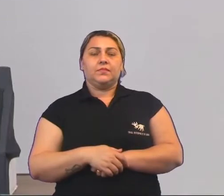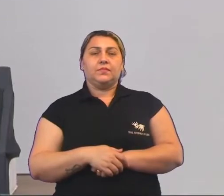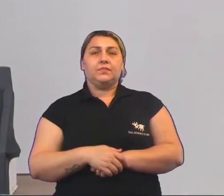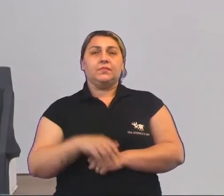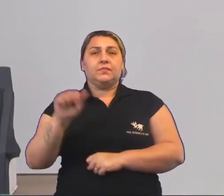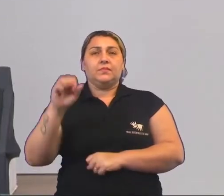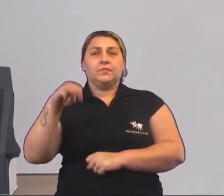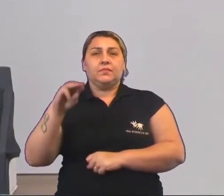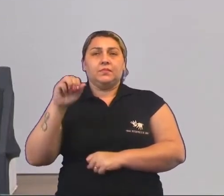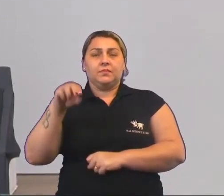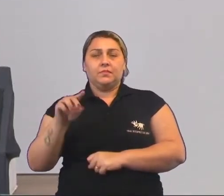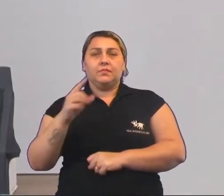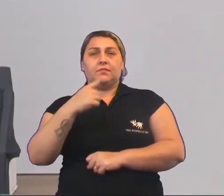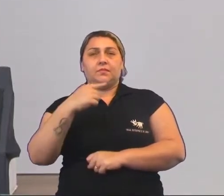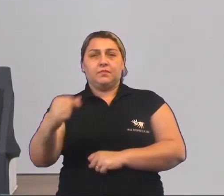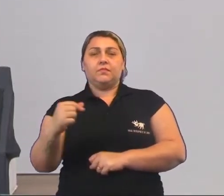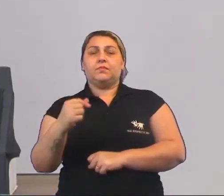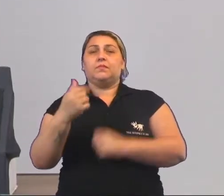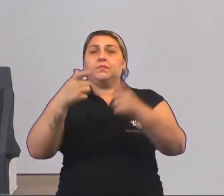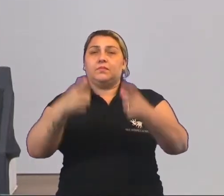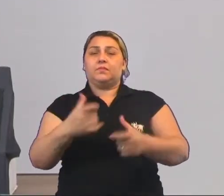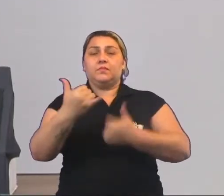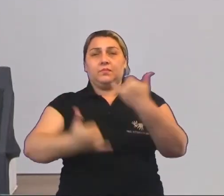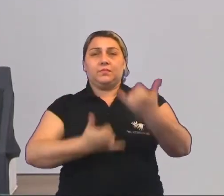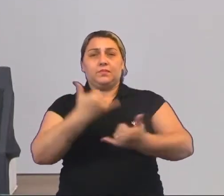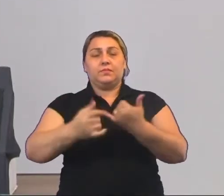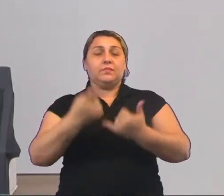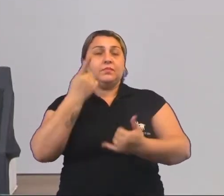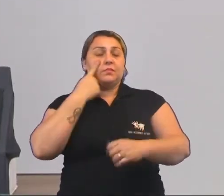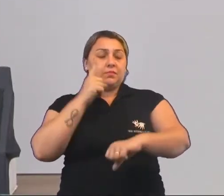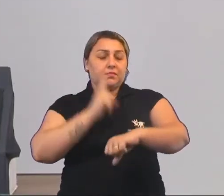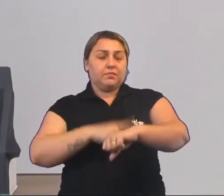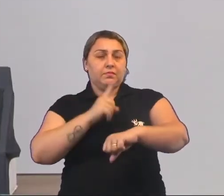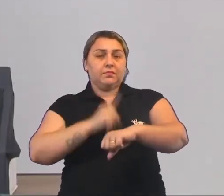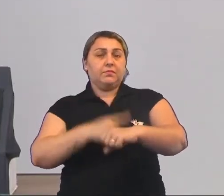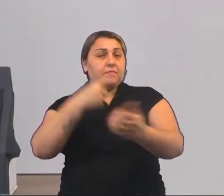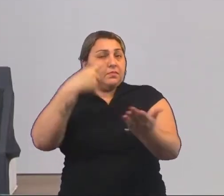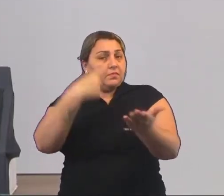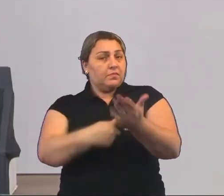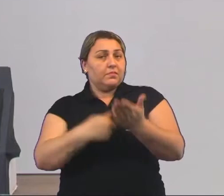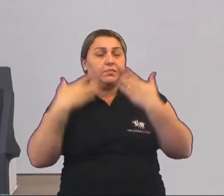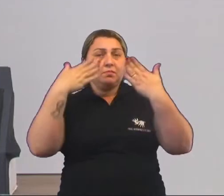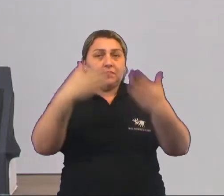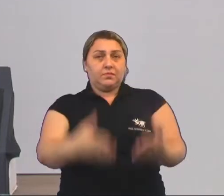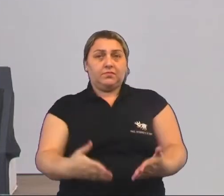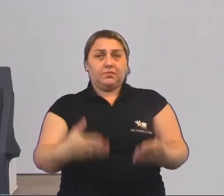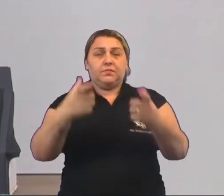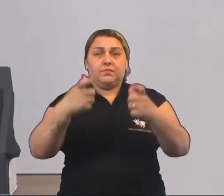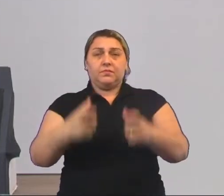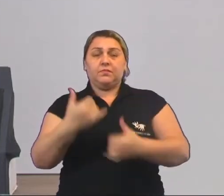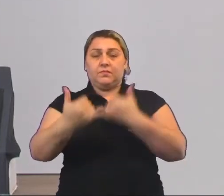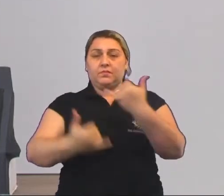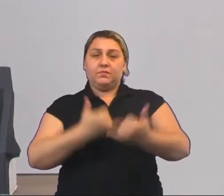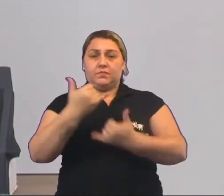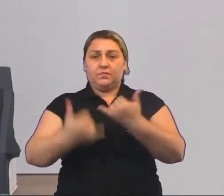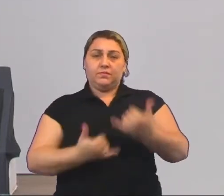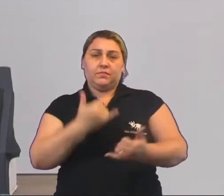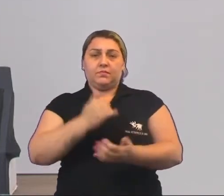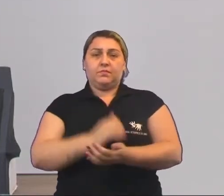A Amanda saiu para ir ao parquinho. Veja o horário que ela combinou de chegar no parquinho e o horário que